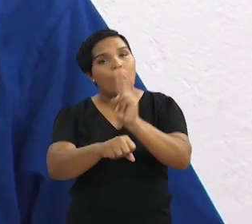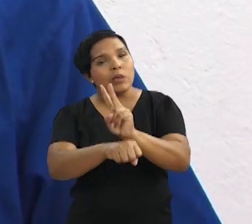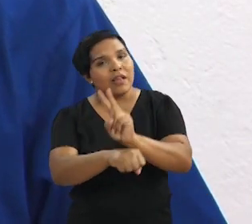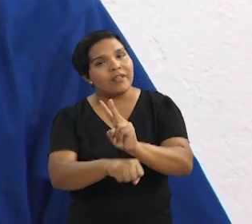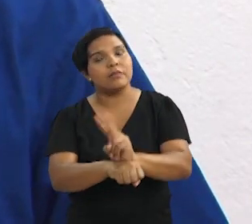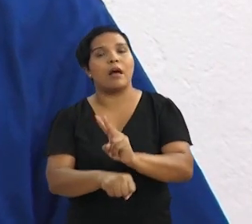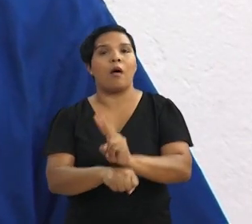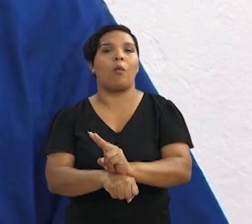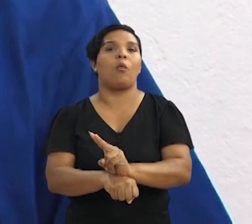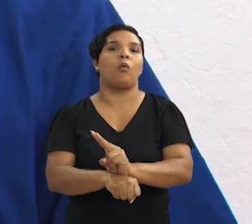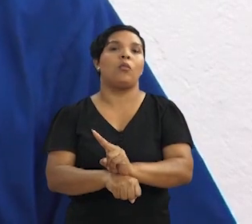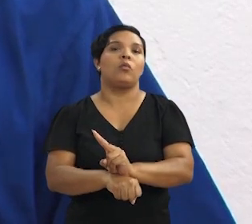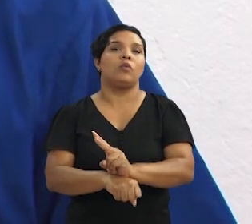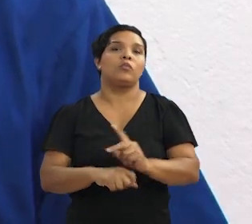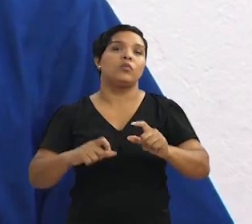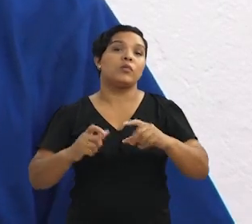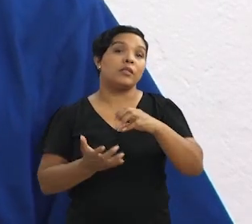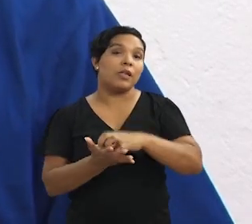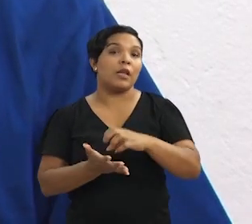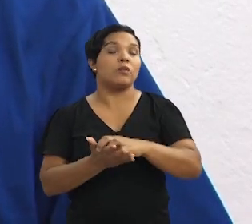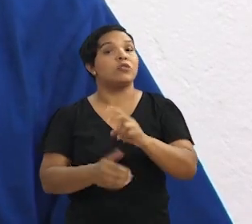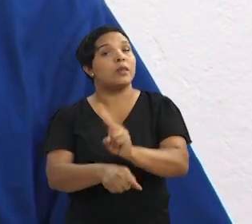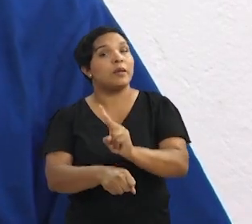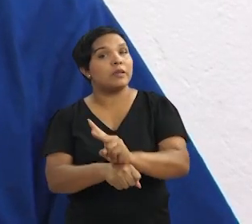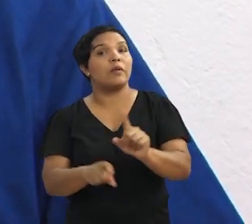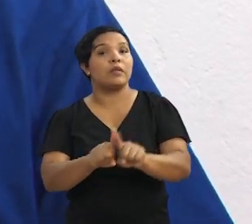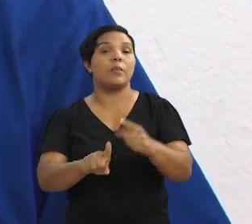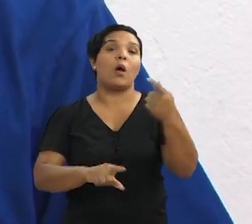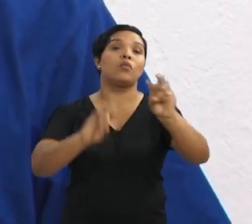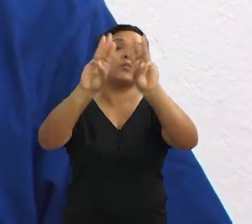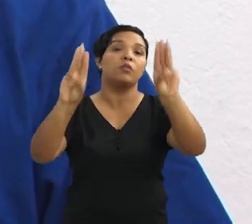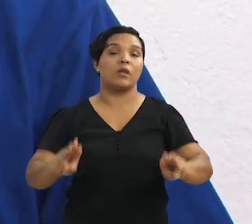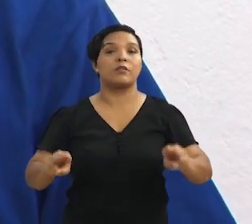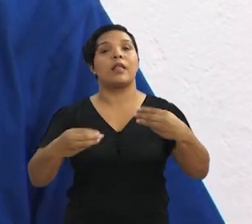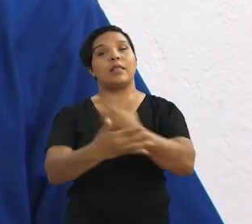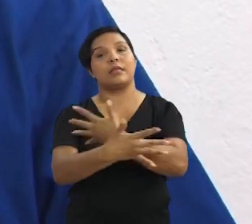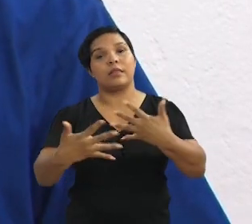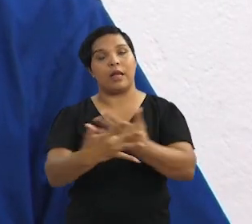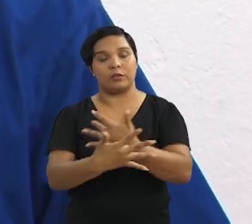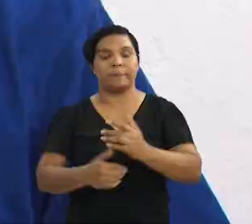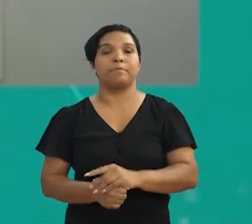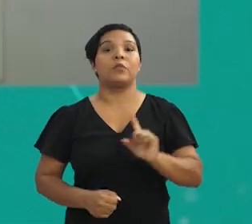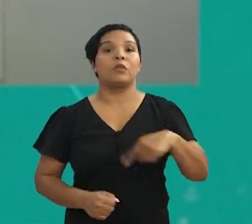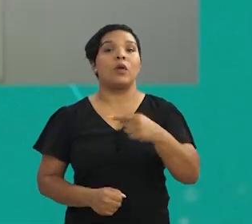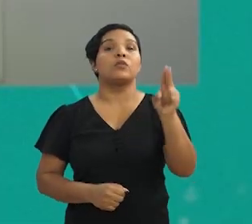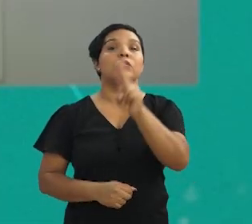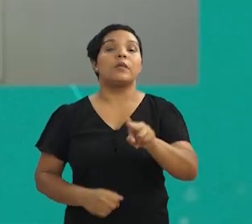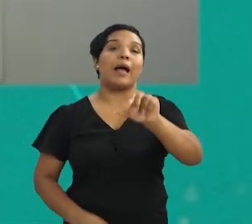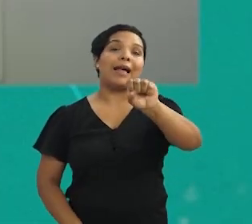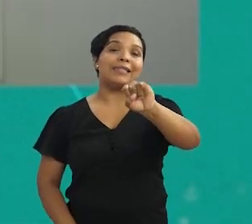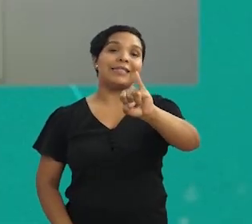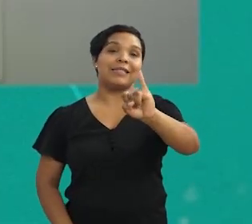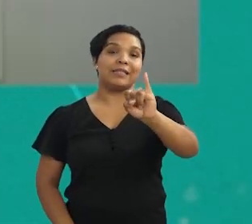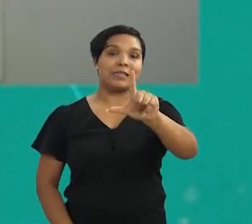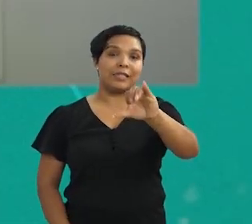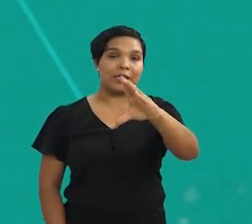para melhorar a conservação do nosso centro de preservação, mas que isso possa também chegar a outros museus aqui da cidade. Nós utilizamos a